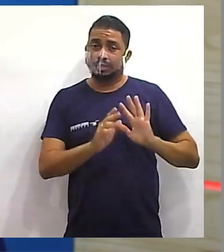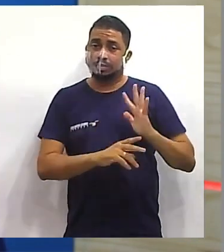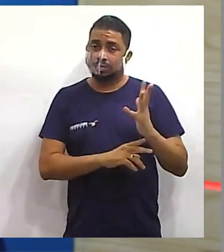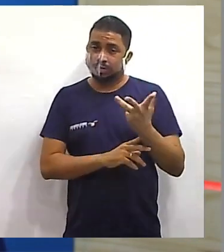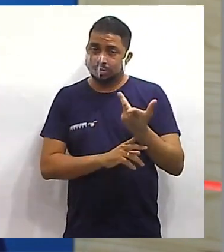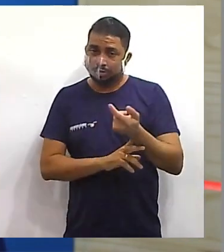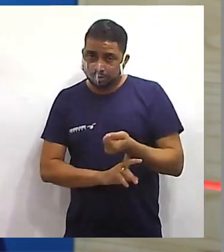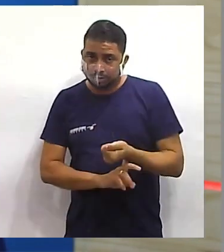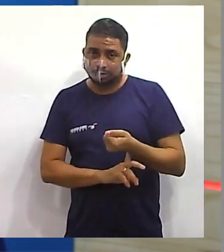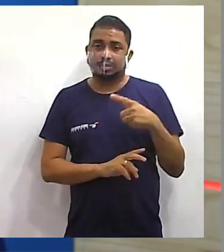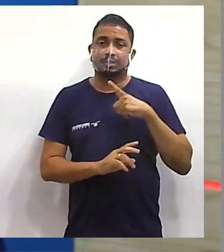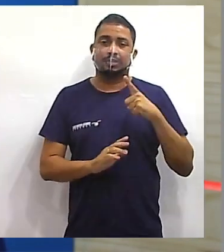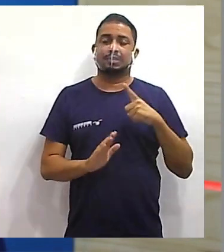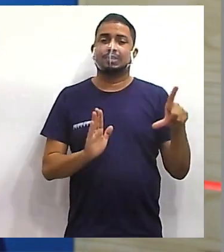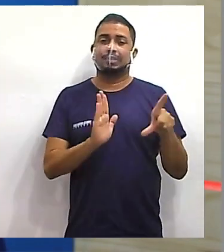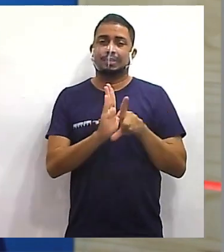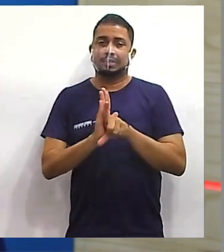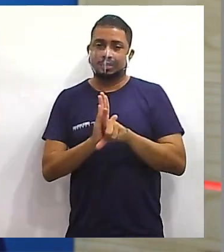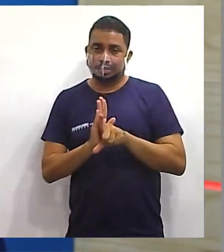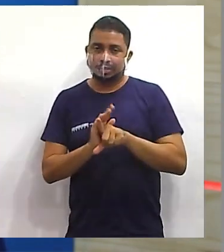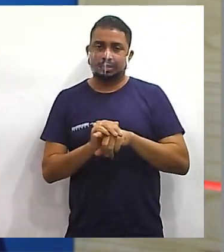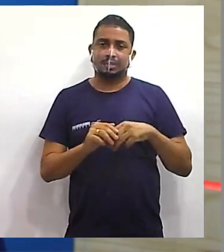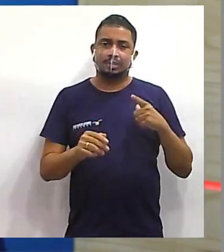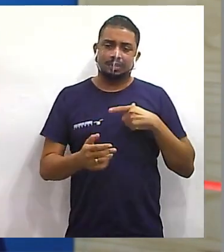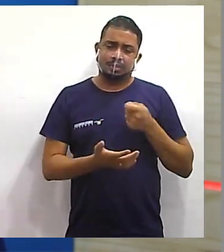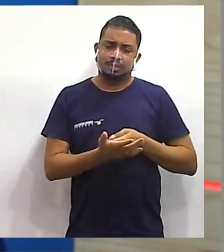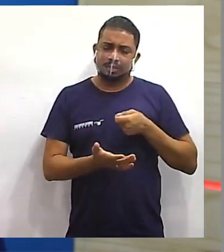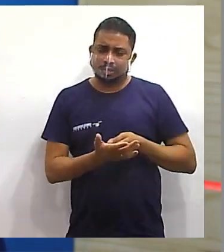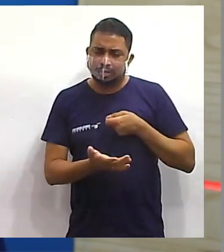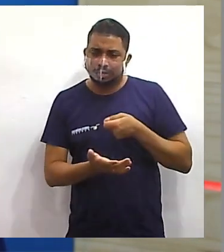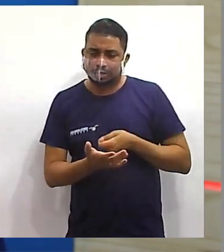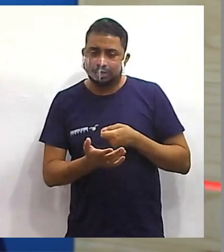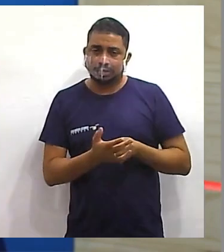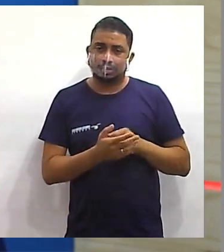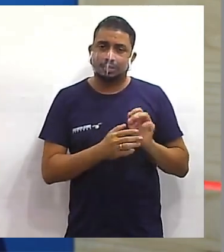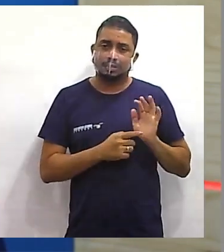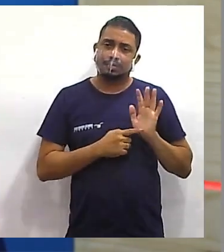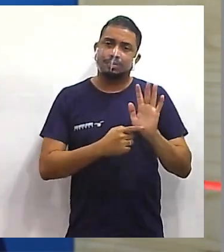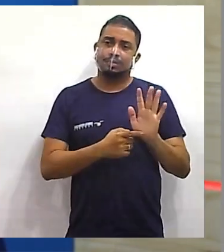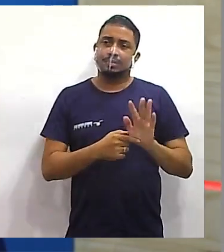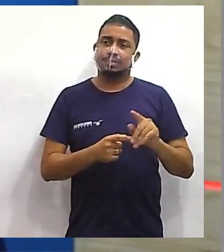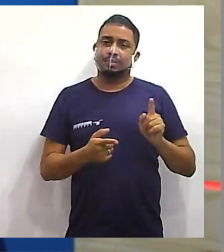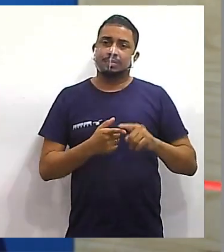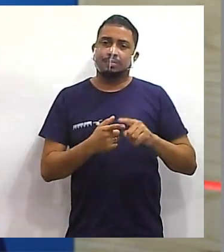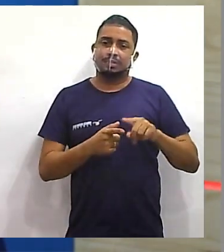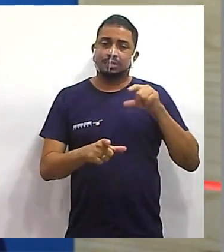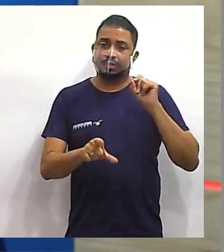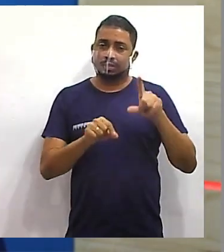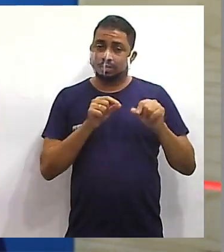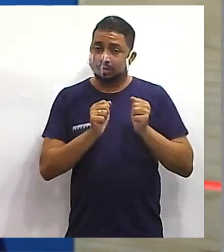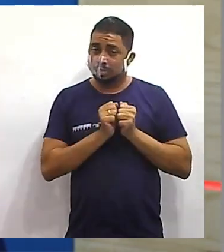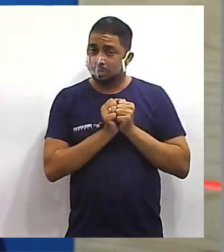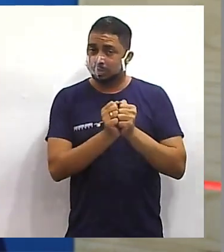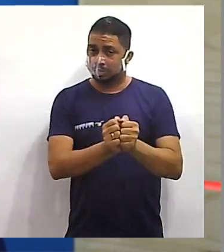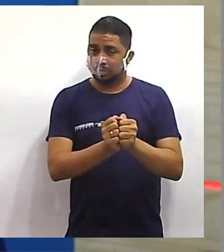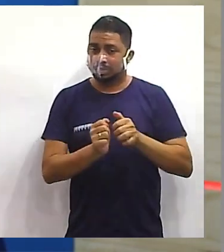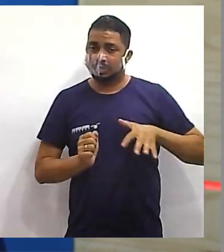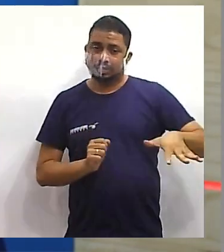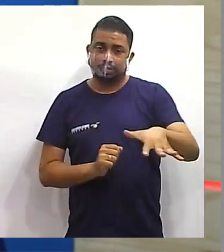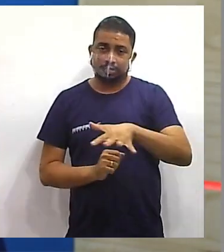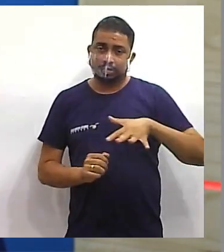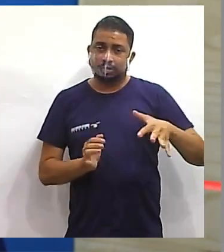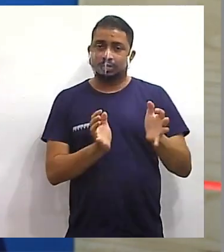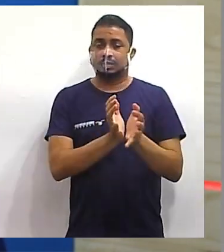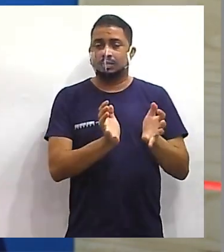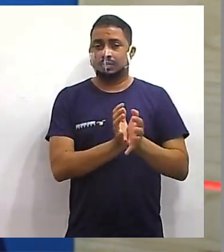tem isso em lei, então a gente tem que estar o tempo todo levantando essa bandeira, decidindo isso juntos, né, nesse espaço